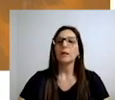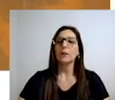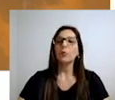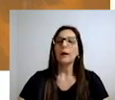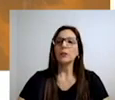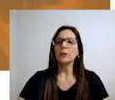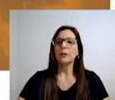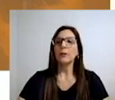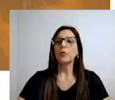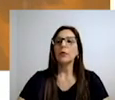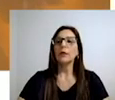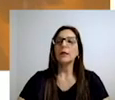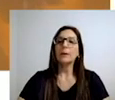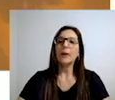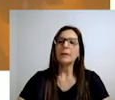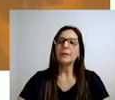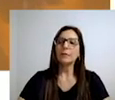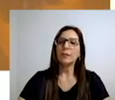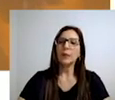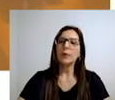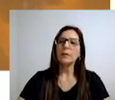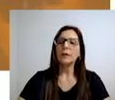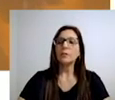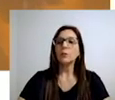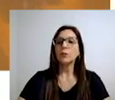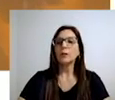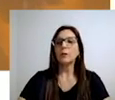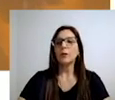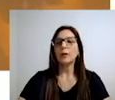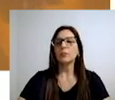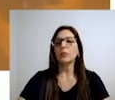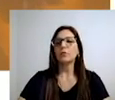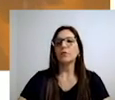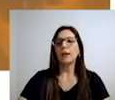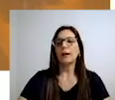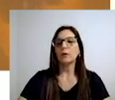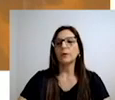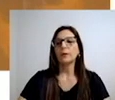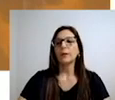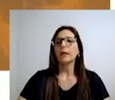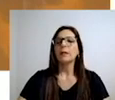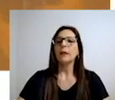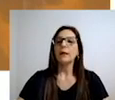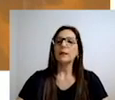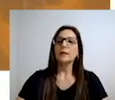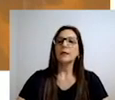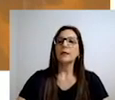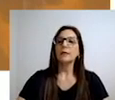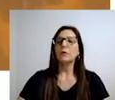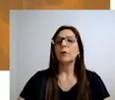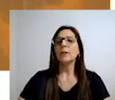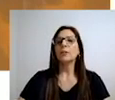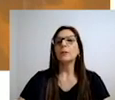Então, o macho ele é menor, ele abraça a fêmea e a estimula a liberar os óvulos na água. E aí, em seguida,